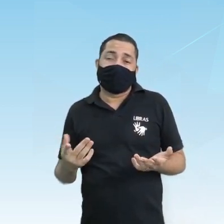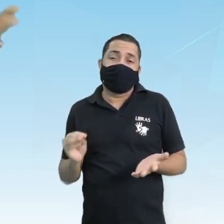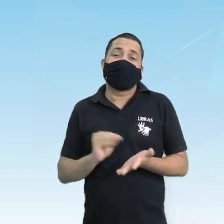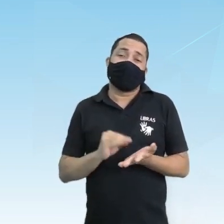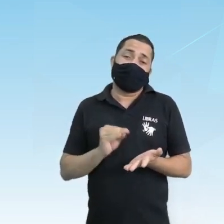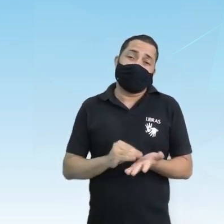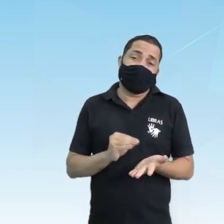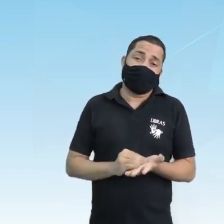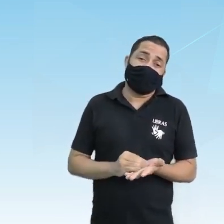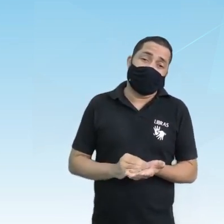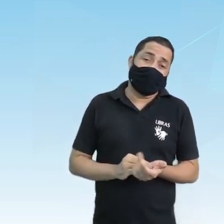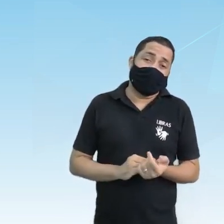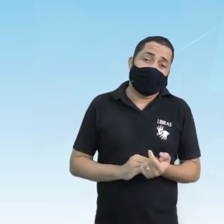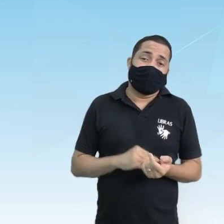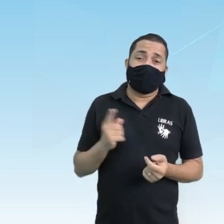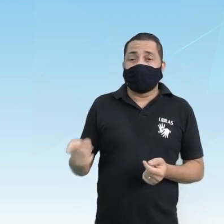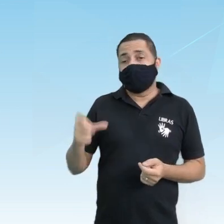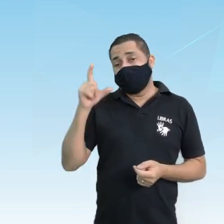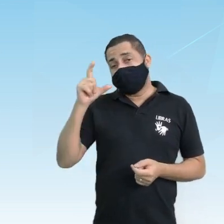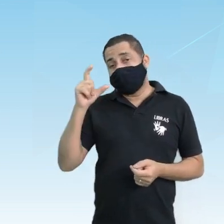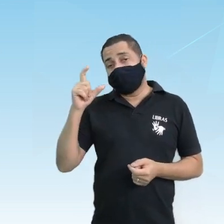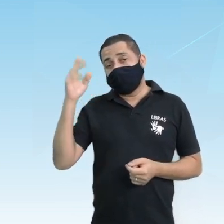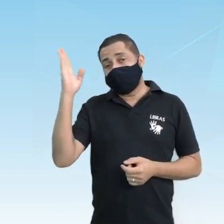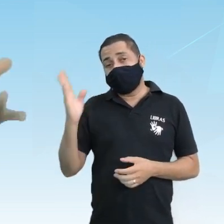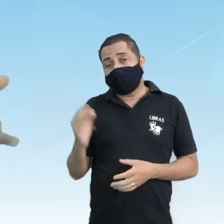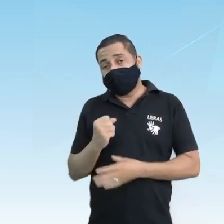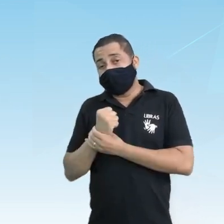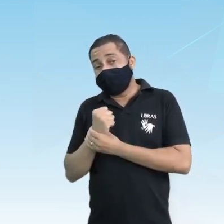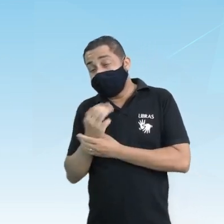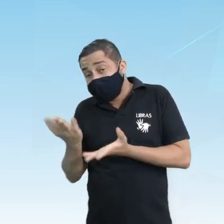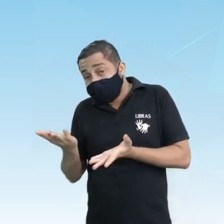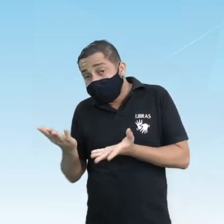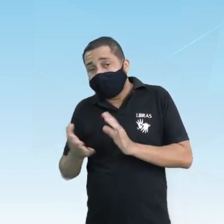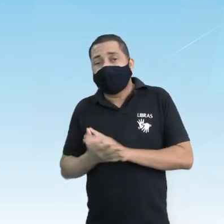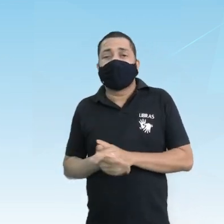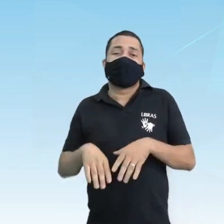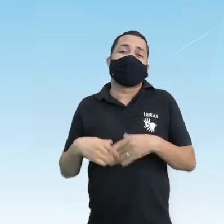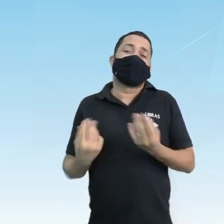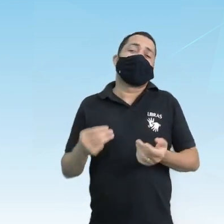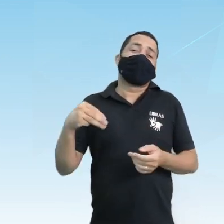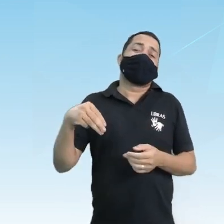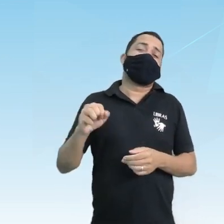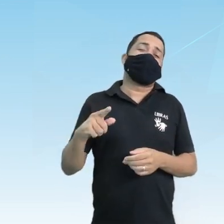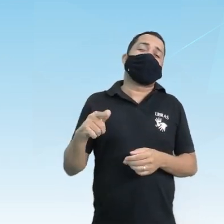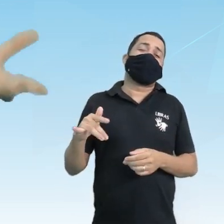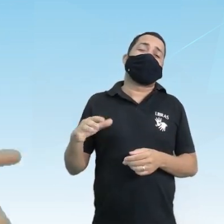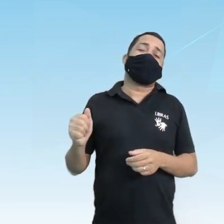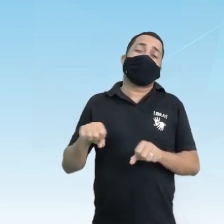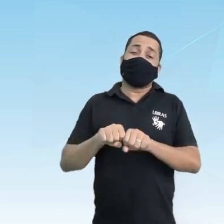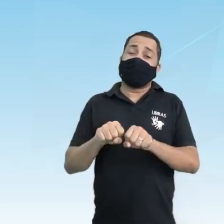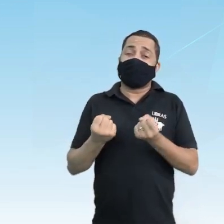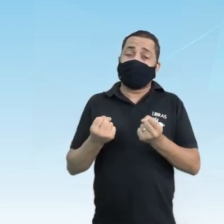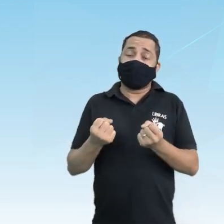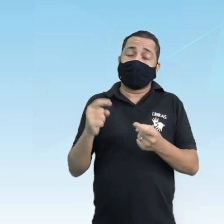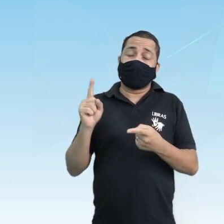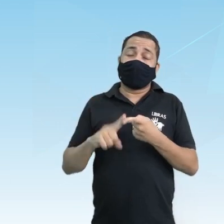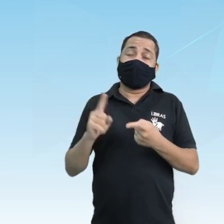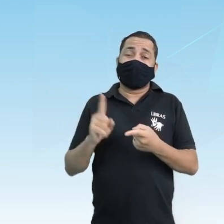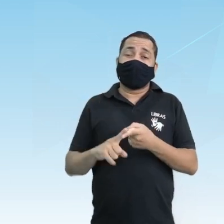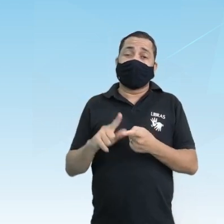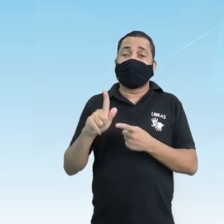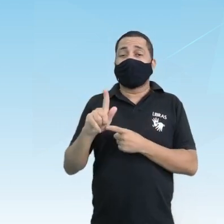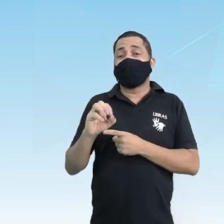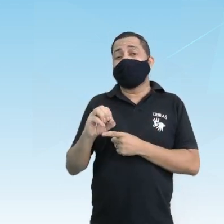Será que realmente está defendendo os interesses do povo brasileiro? E aí a monarquia, né, ela cai também pelo golpe de Estado,